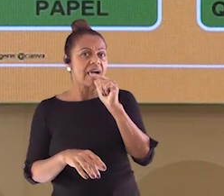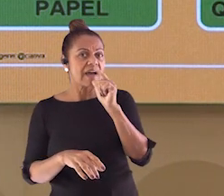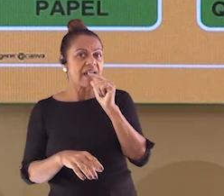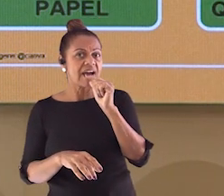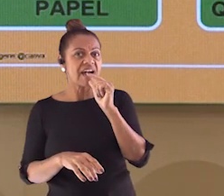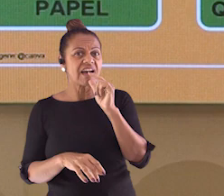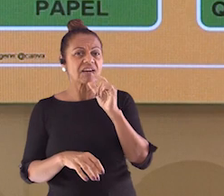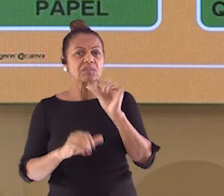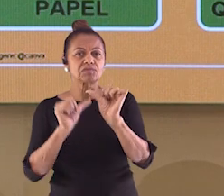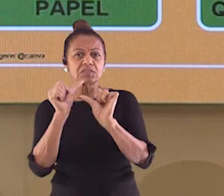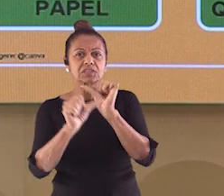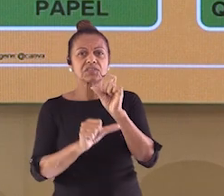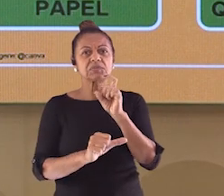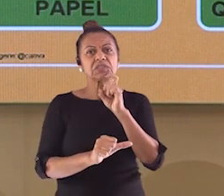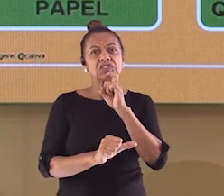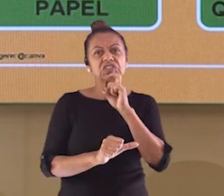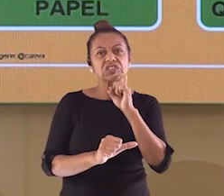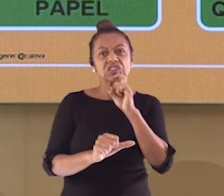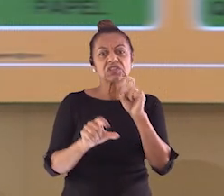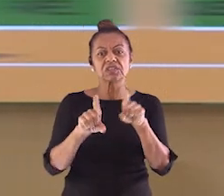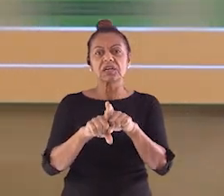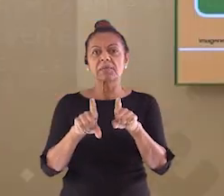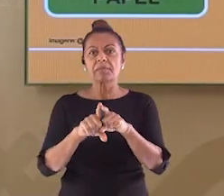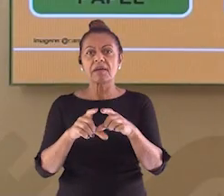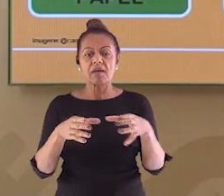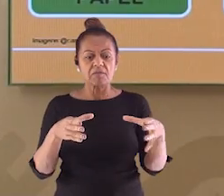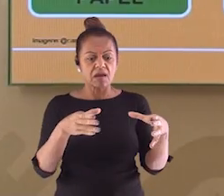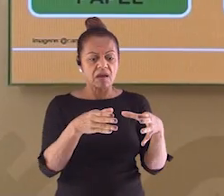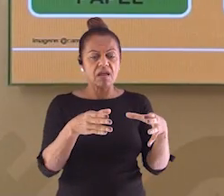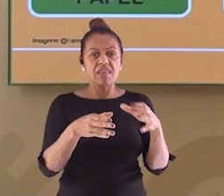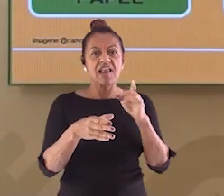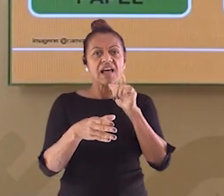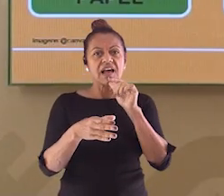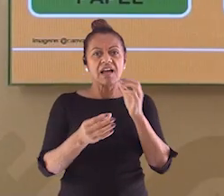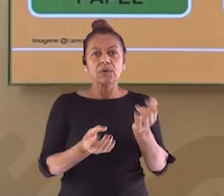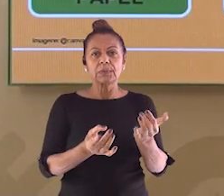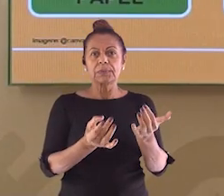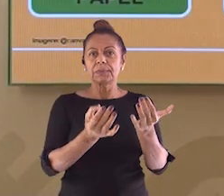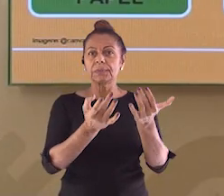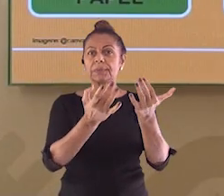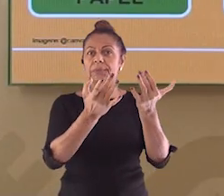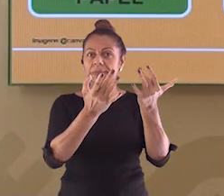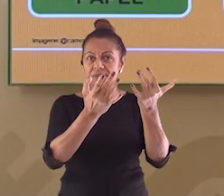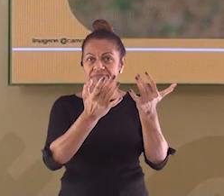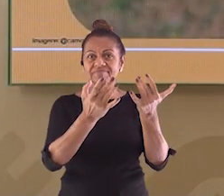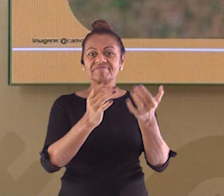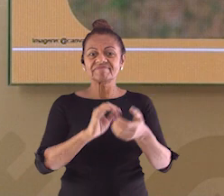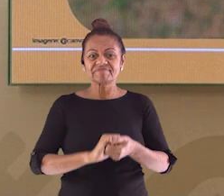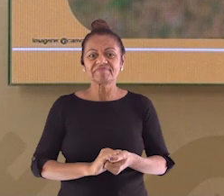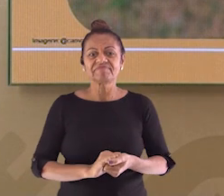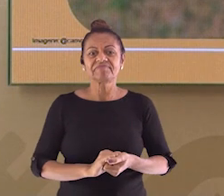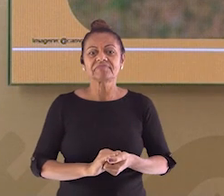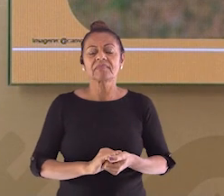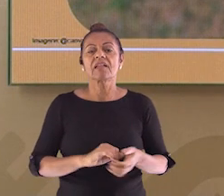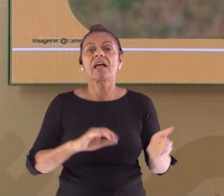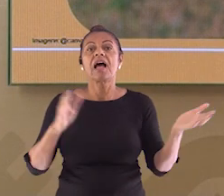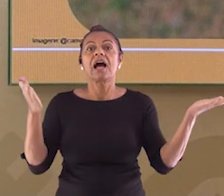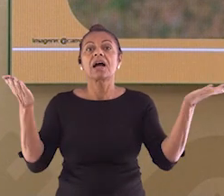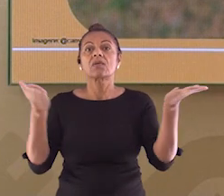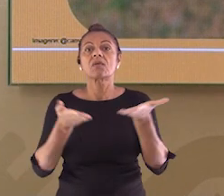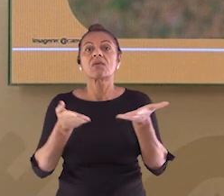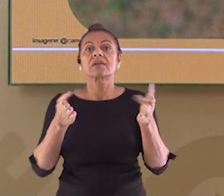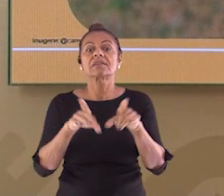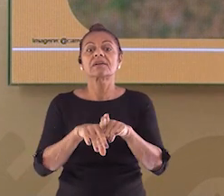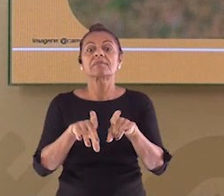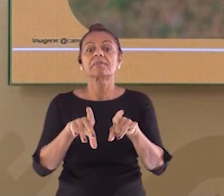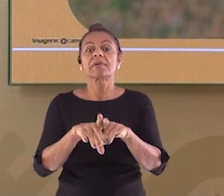aquecendo são exemplos do nosso cotidiano. Vamos agora conhecer uma reação química, tá? Também chamada de